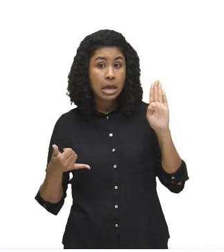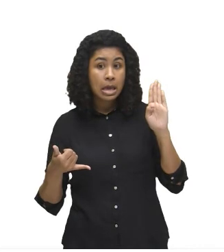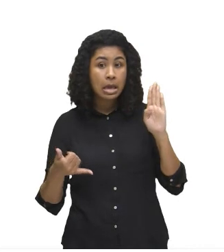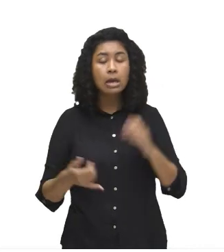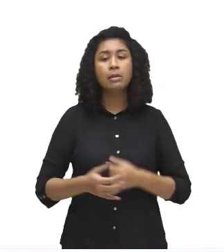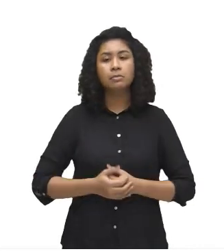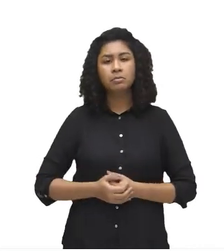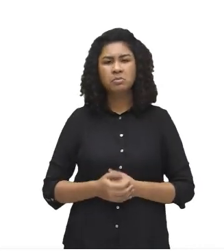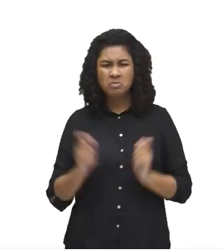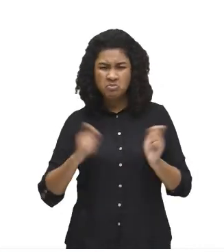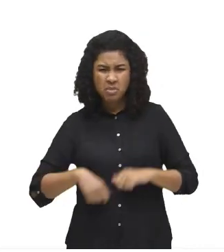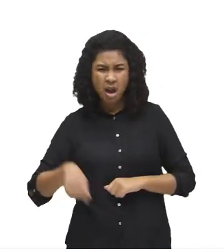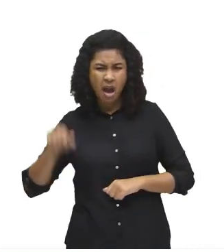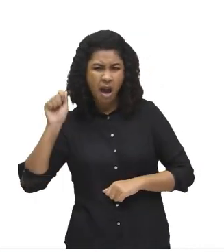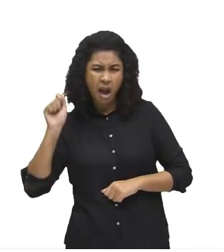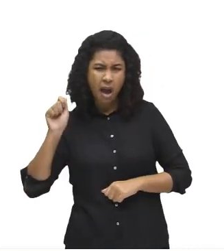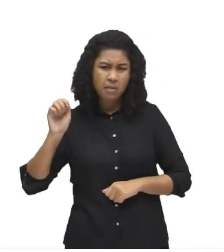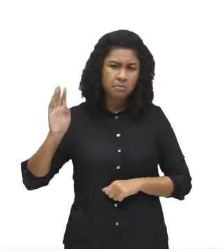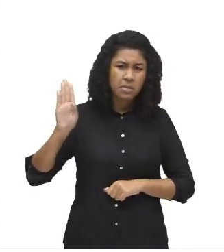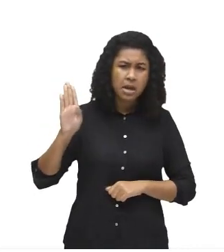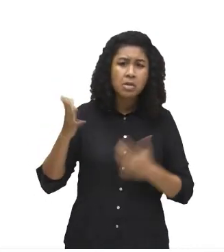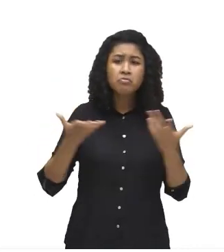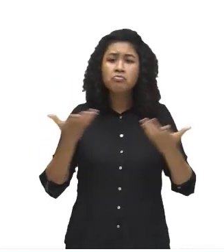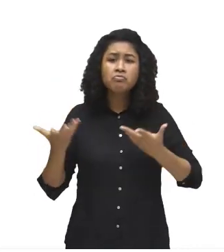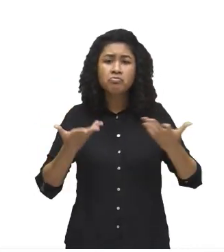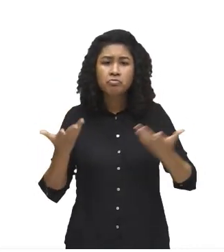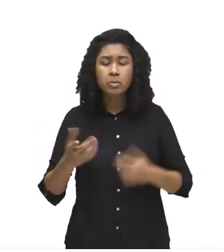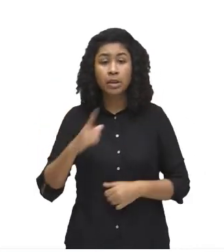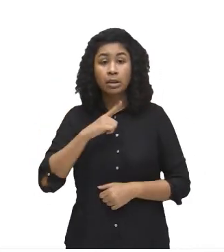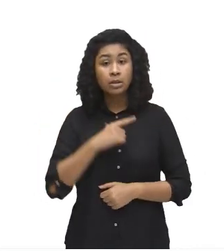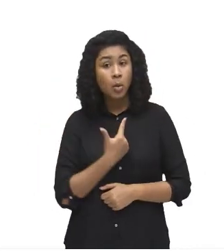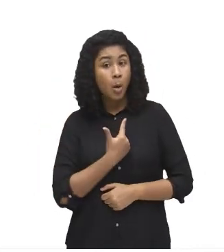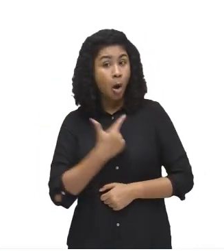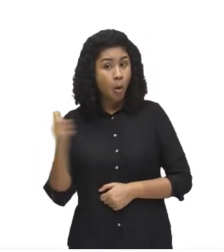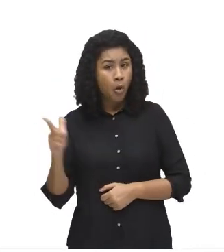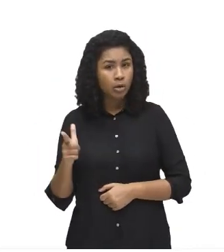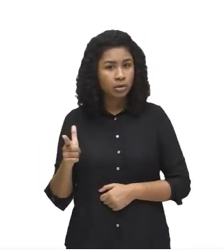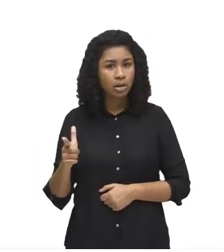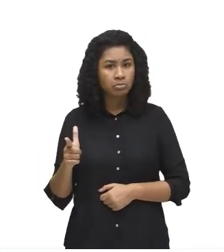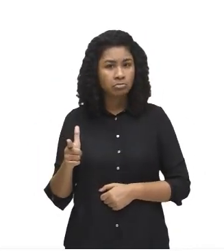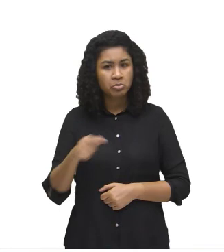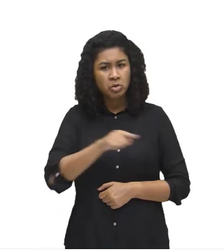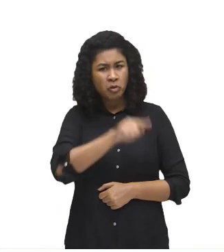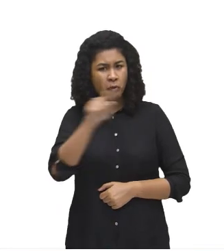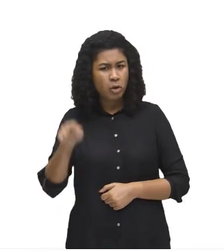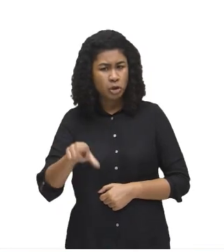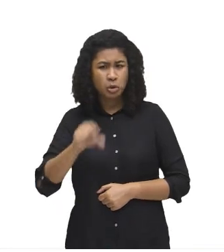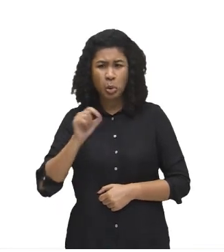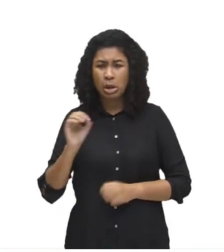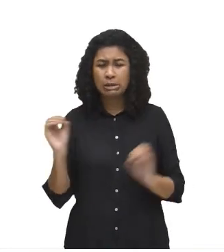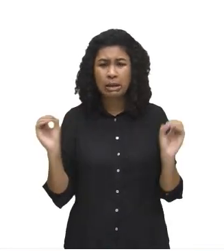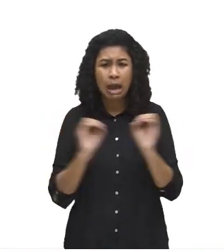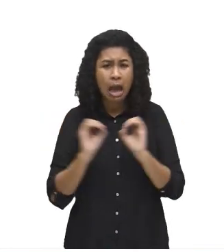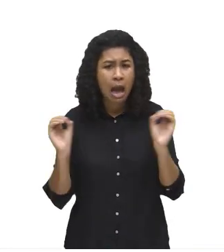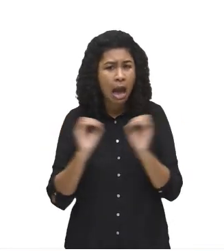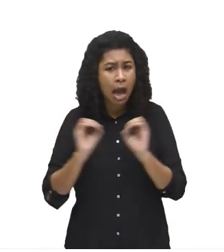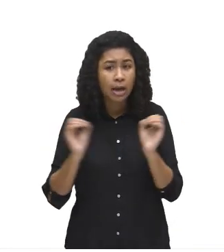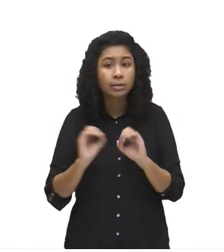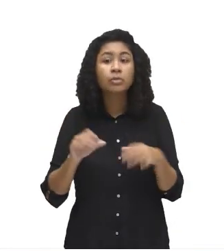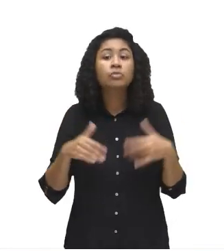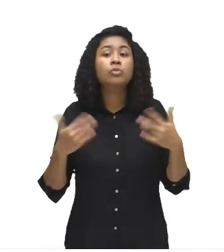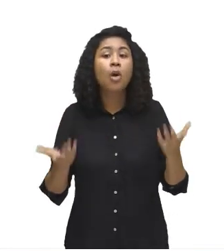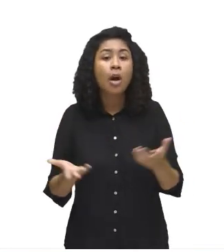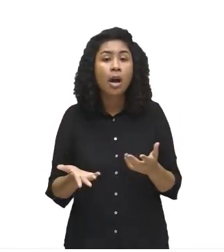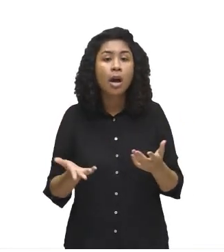letra A? Agora, tem uma alternativa aí que ninguém marcou. Eu não sei por quê. Tem uma que ninguém marcou aí.